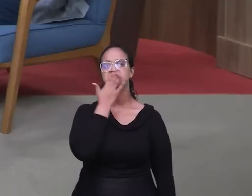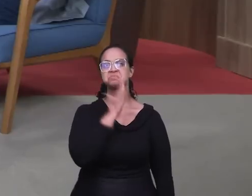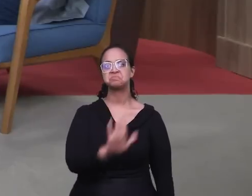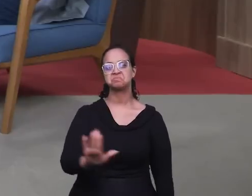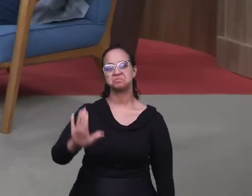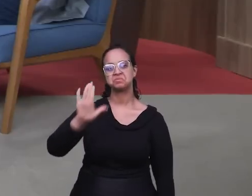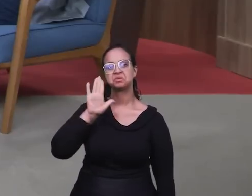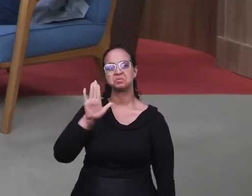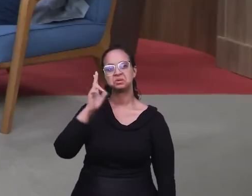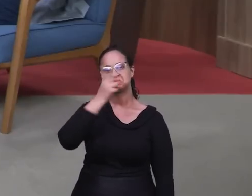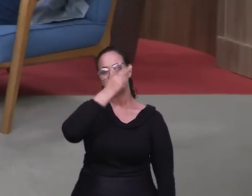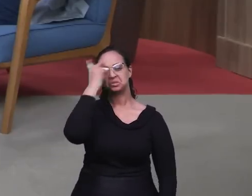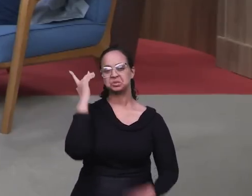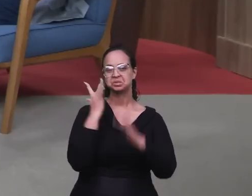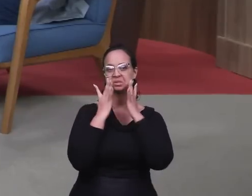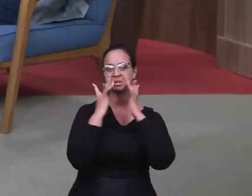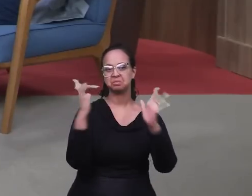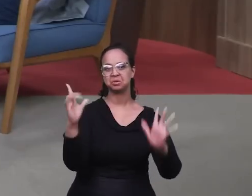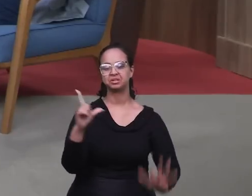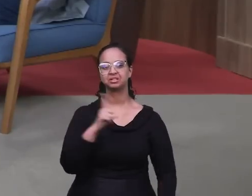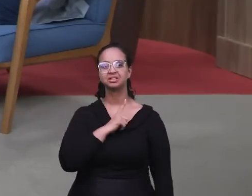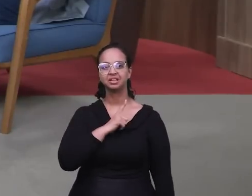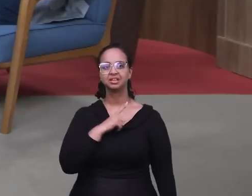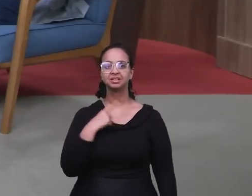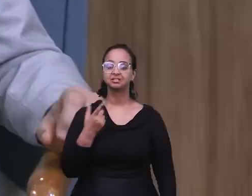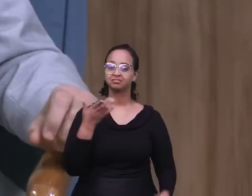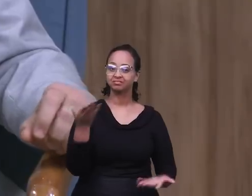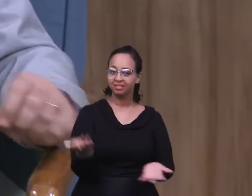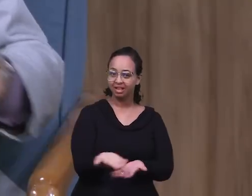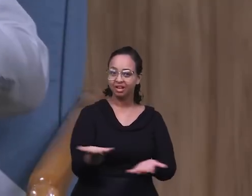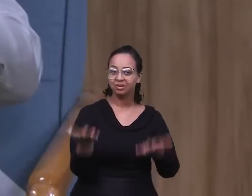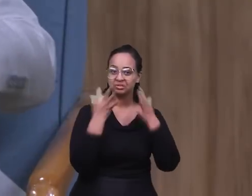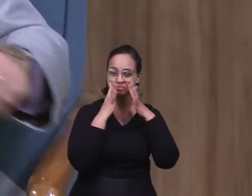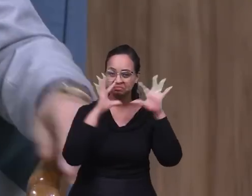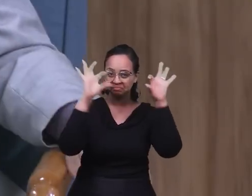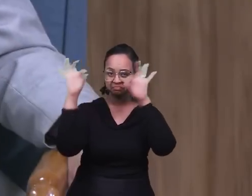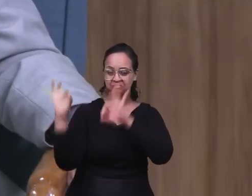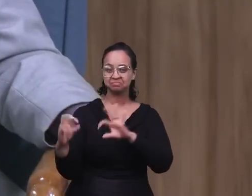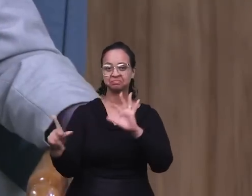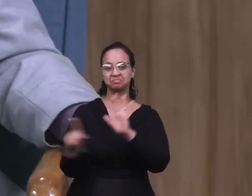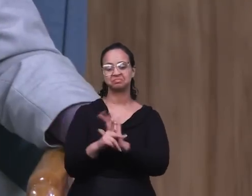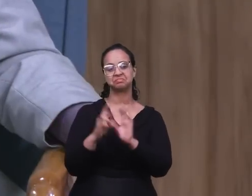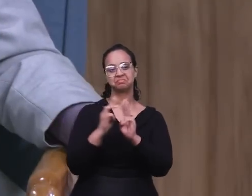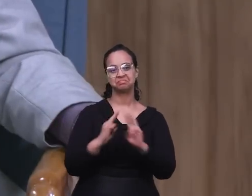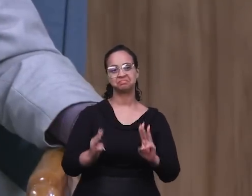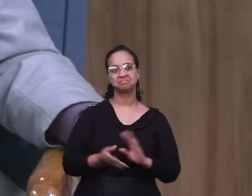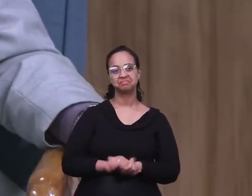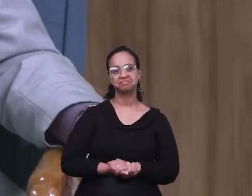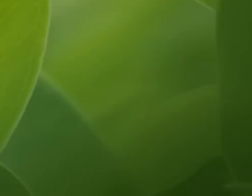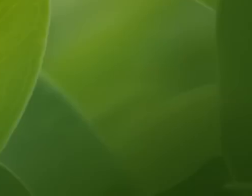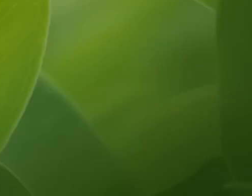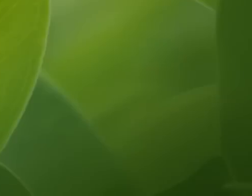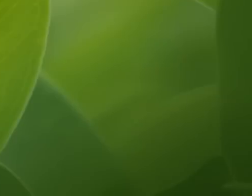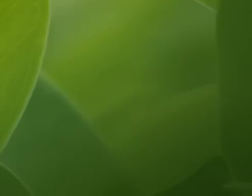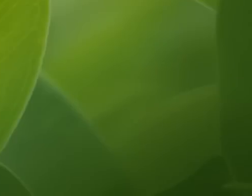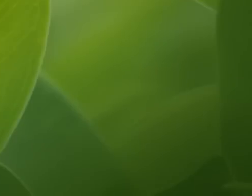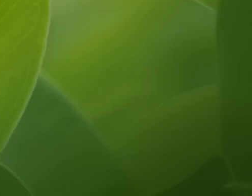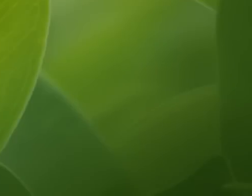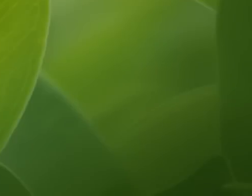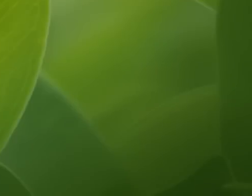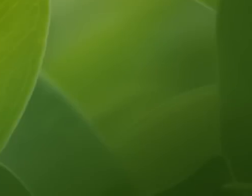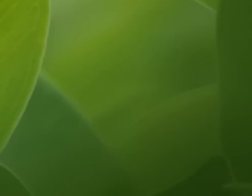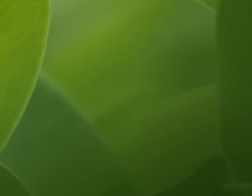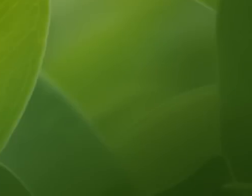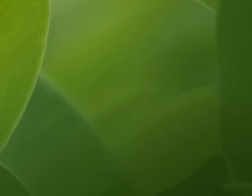tema A Promessa para os que temem a Deus. Você fica agora com o quadro Lições do Manaim.